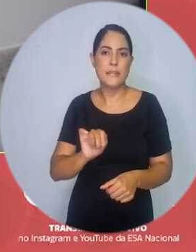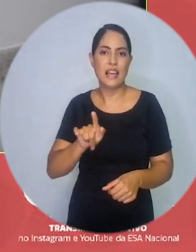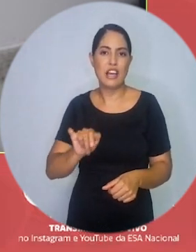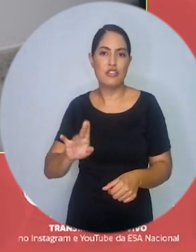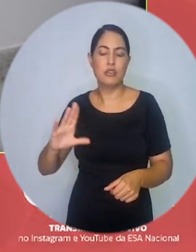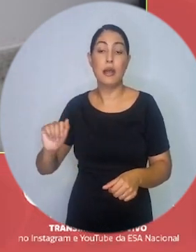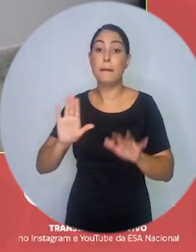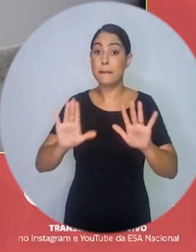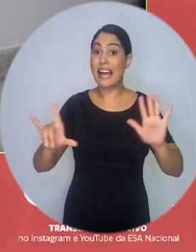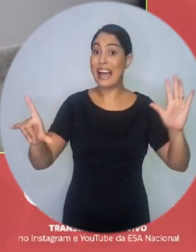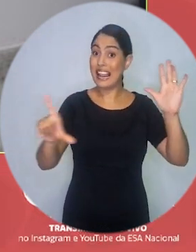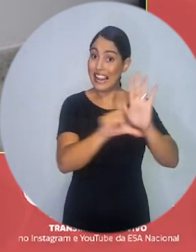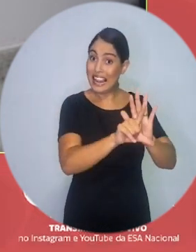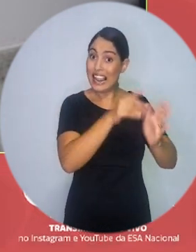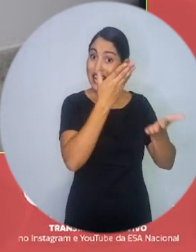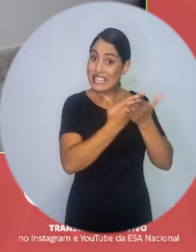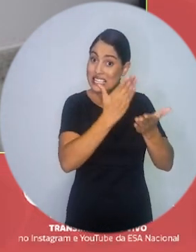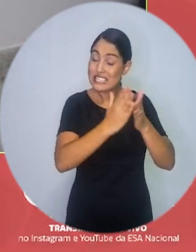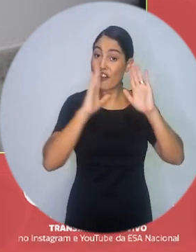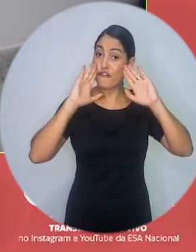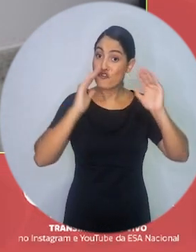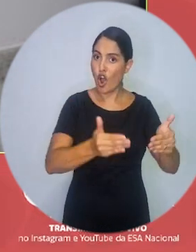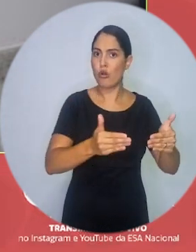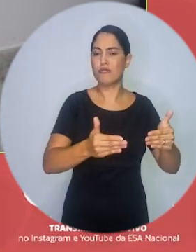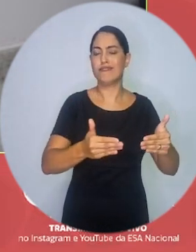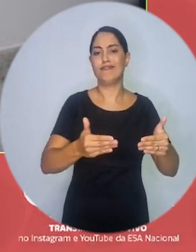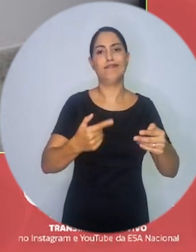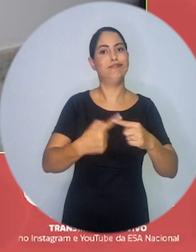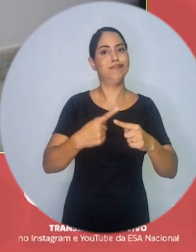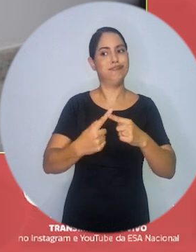porque ela tem pontos muito intrigantes.